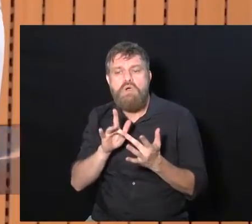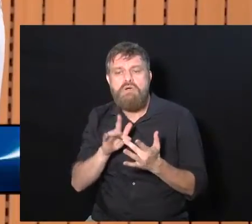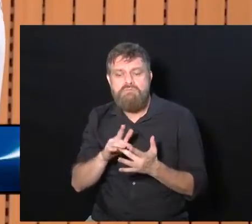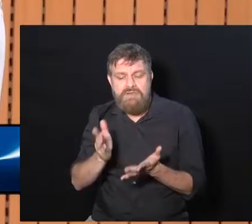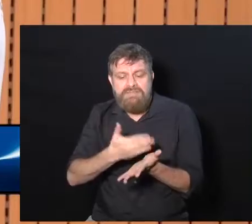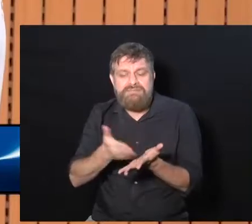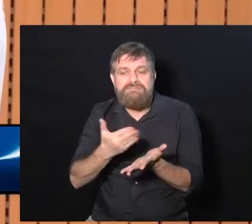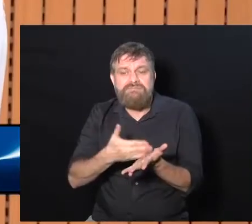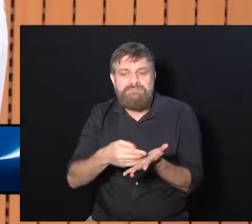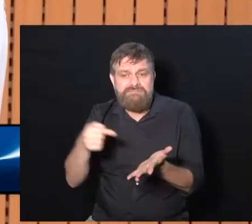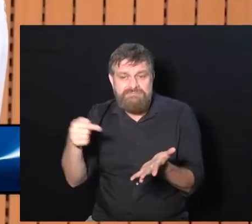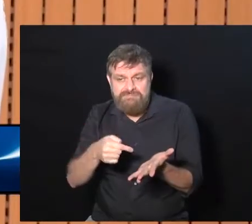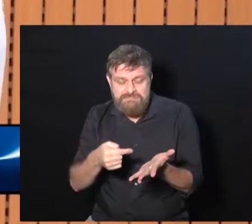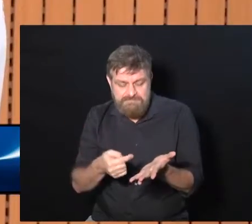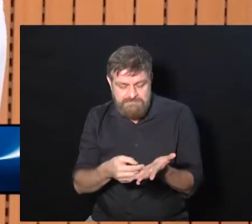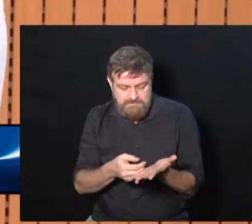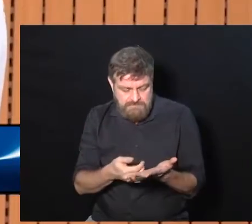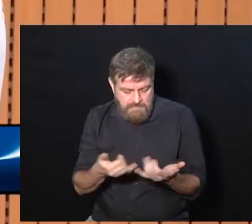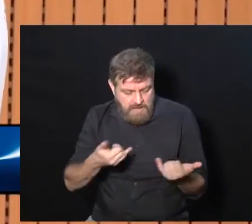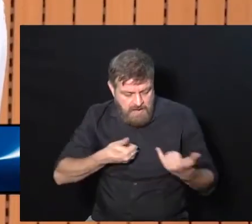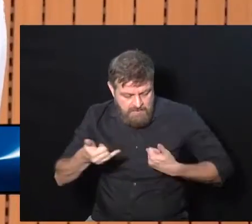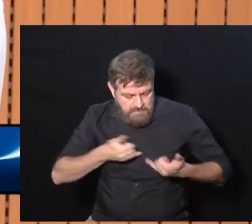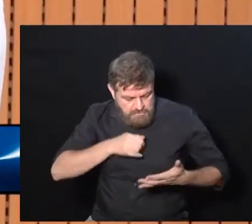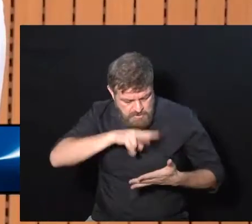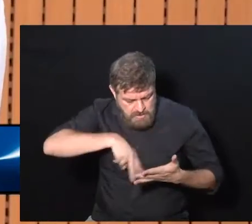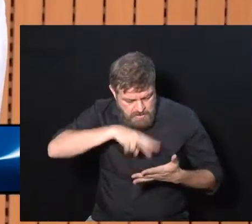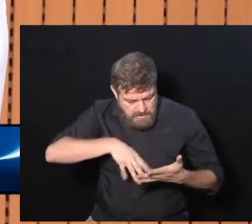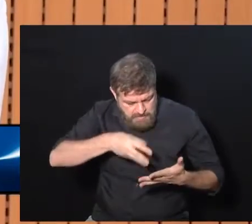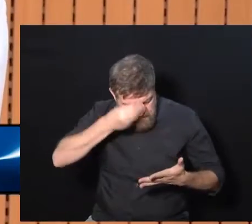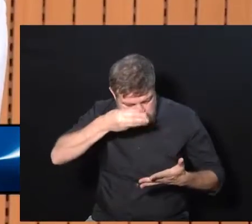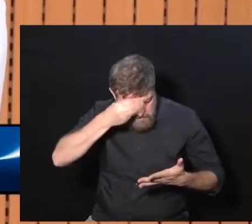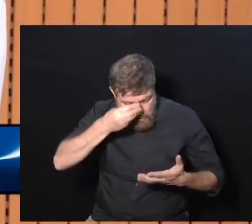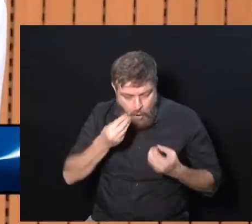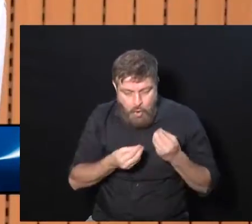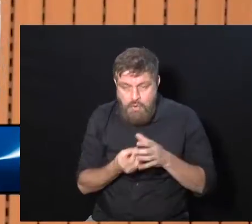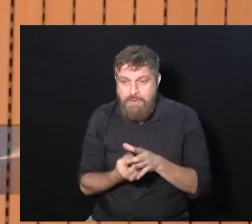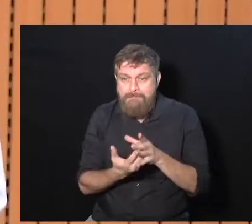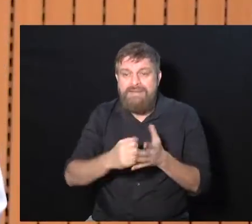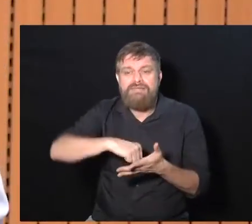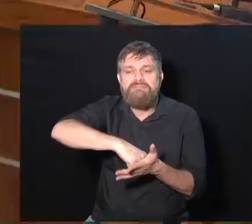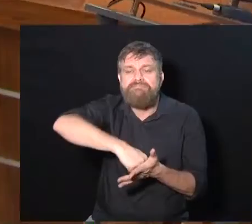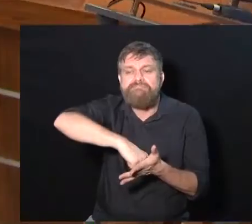cartilha aí para pegar informações de como utilizar esse tipo de planta medicinal.